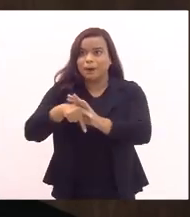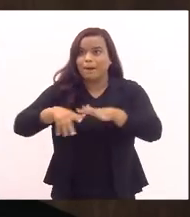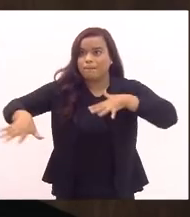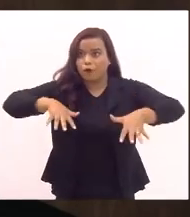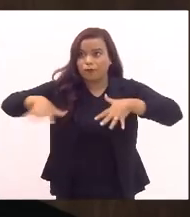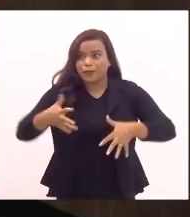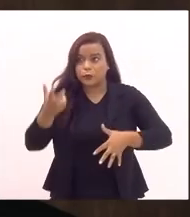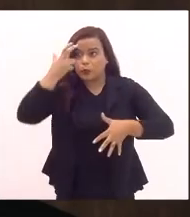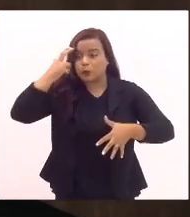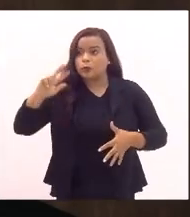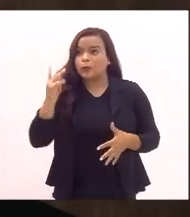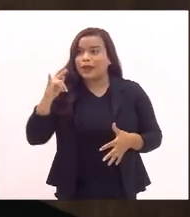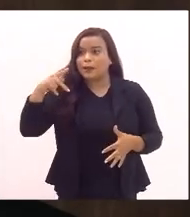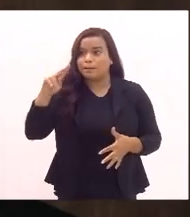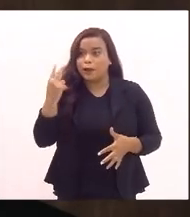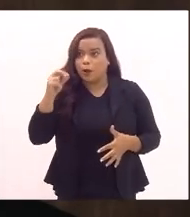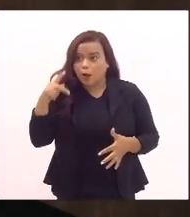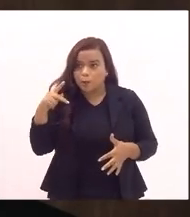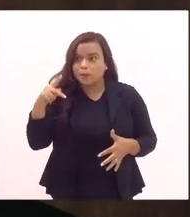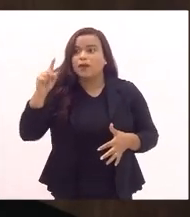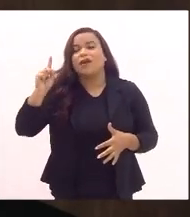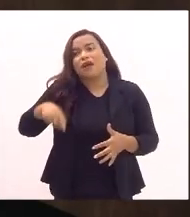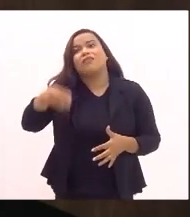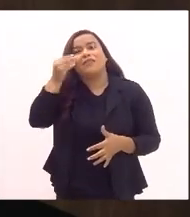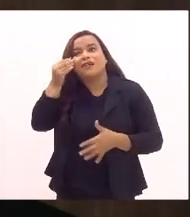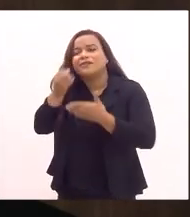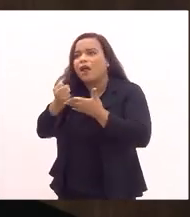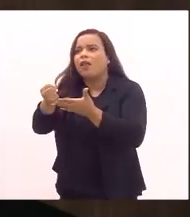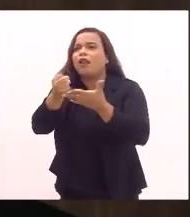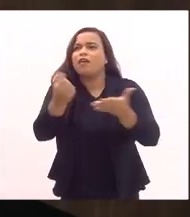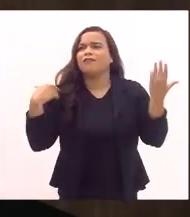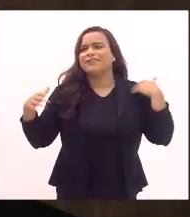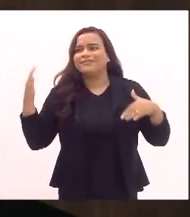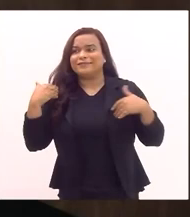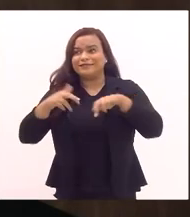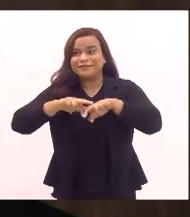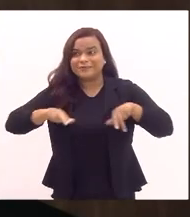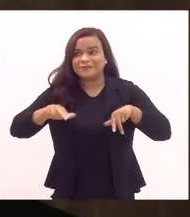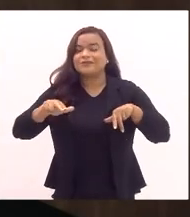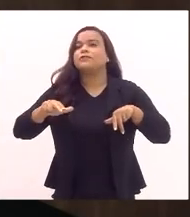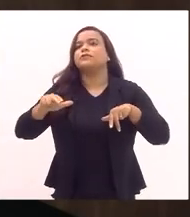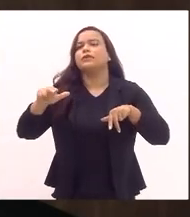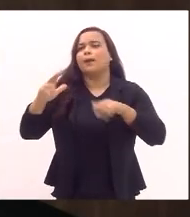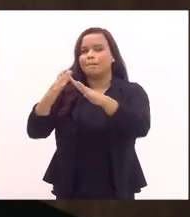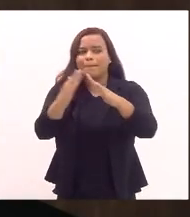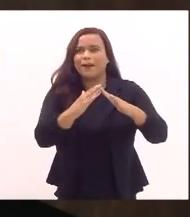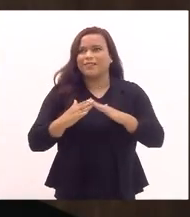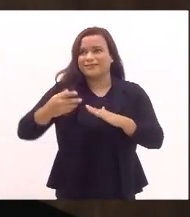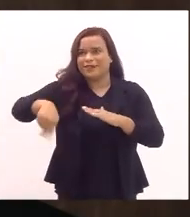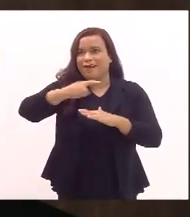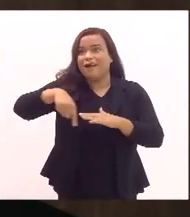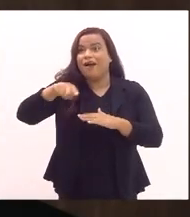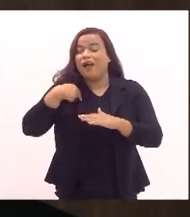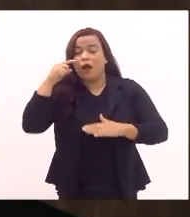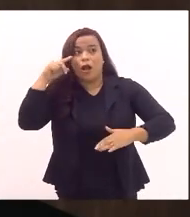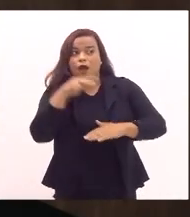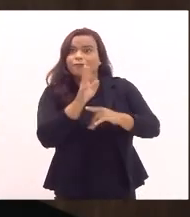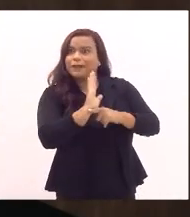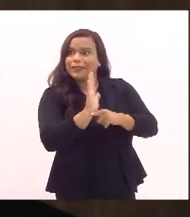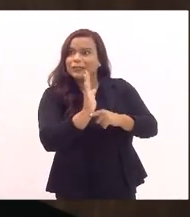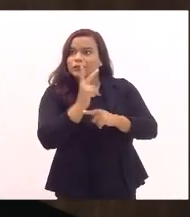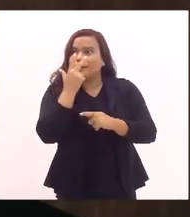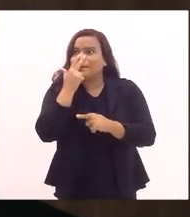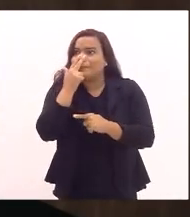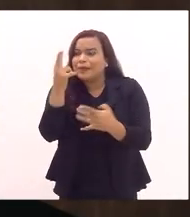é uma tentativa de levar lazer os moradores e quando você olha o vídeo Deputado a Lucinha é aterrorizante